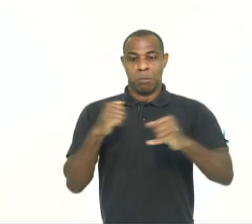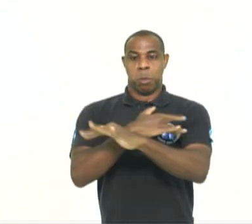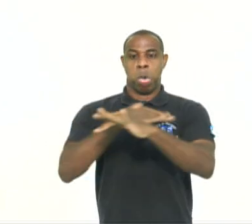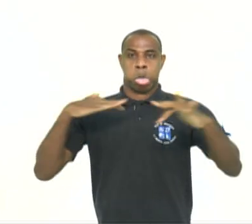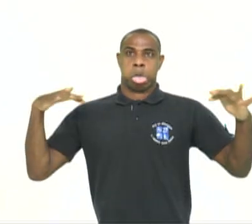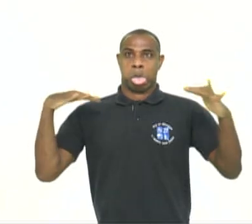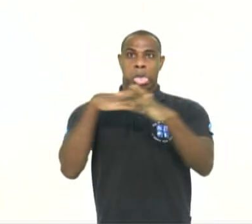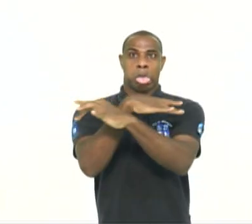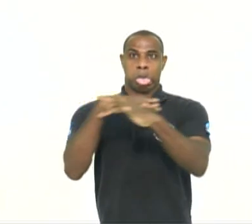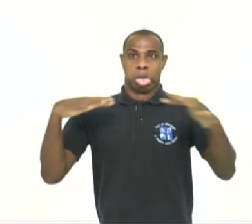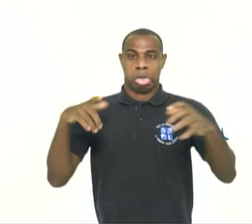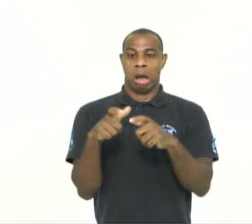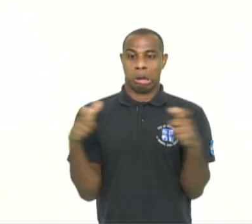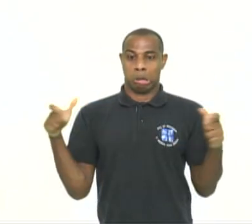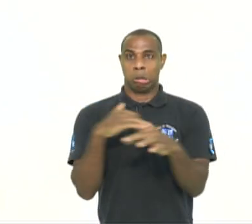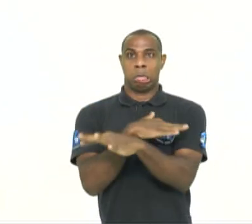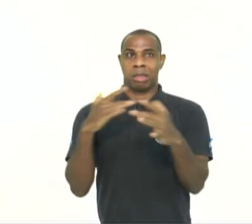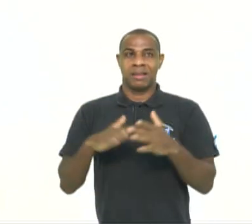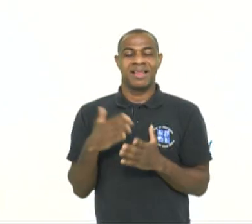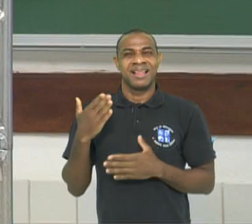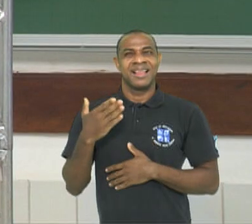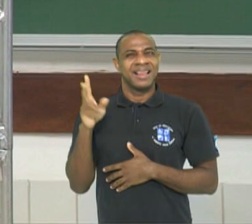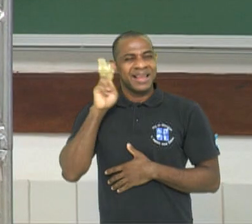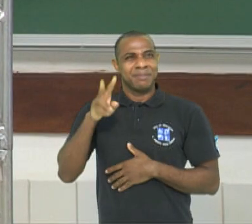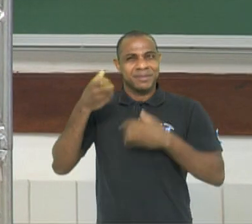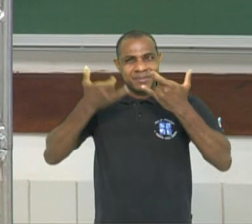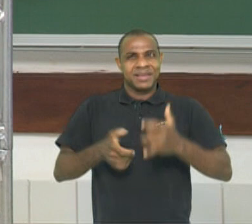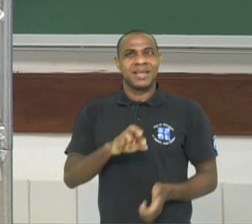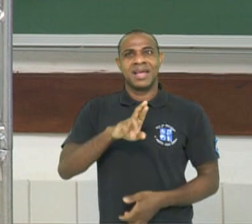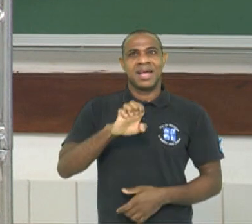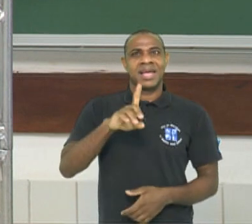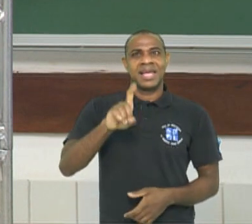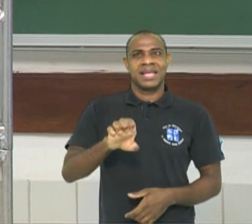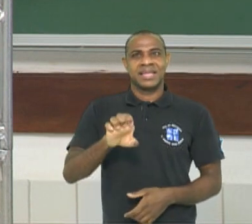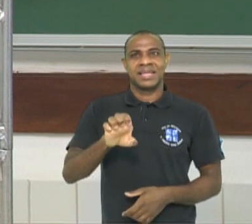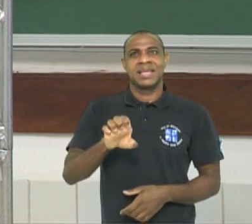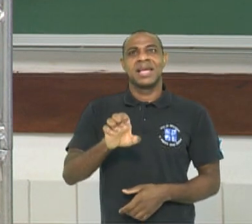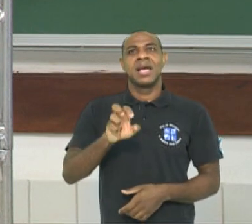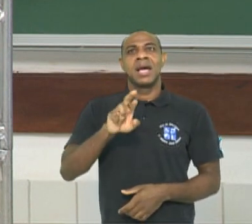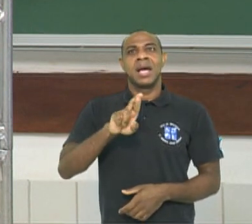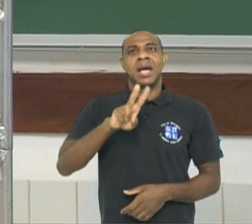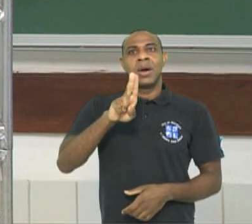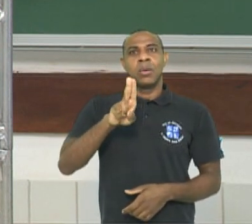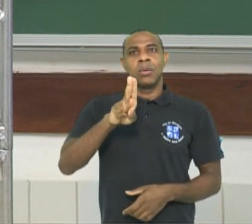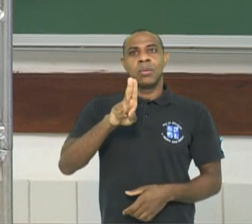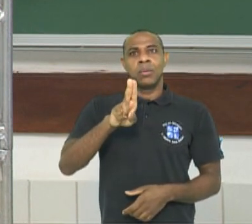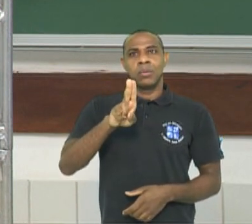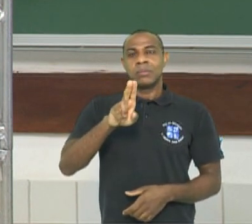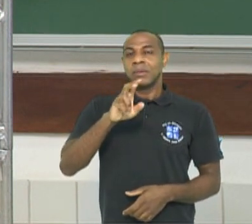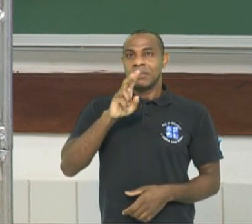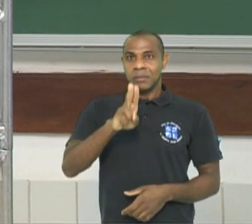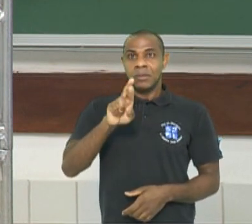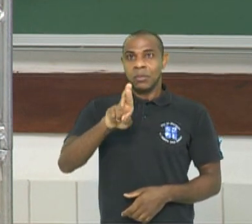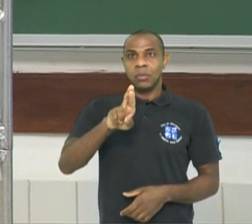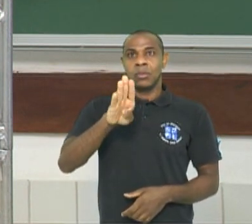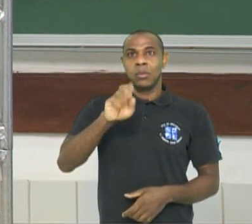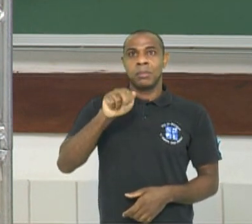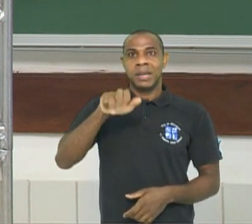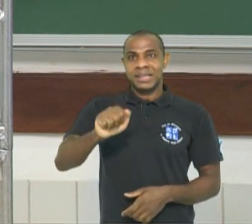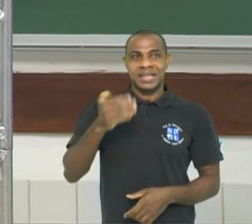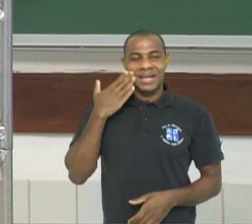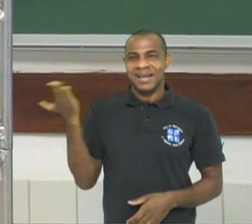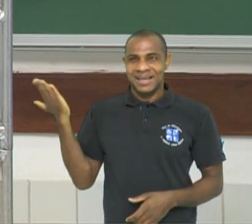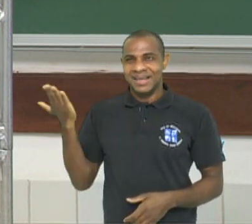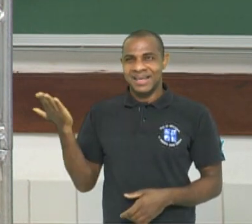falou sobre a rede urbana e que eu disse para vocês que nessa rede, ela acaba se estabelecendo